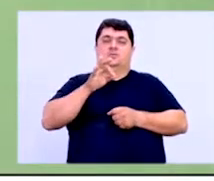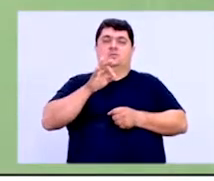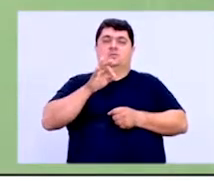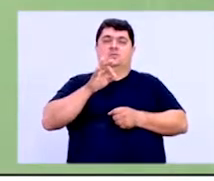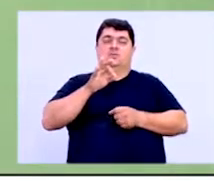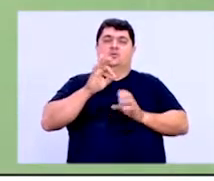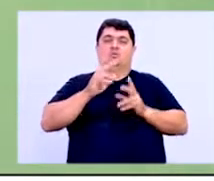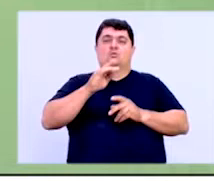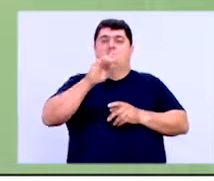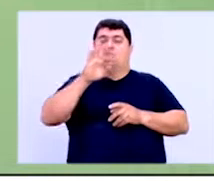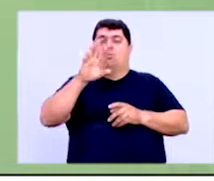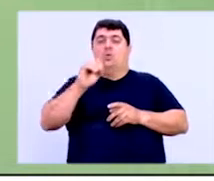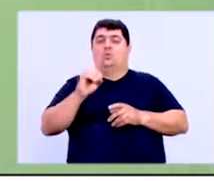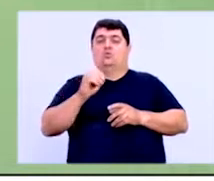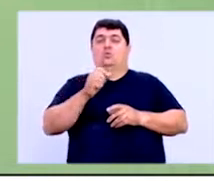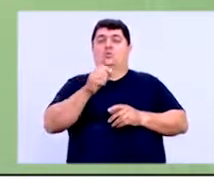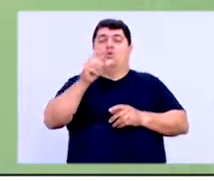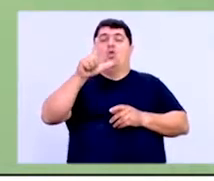margem bruta.